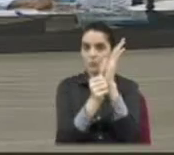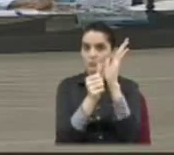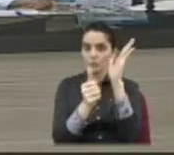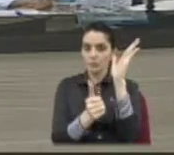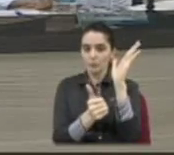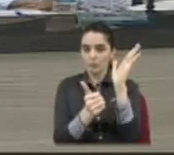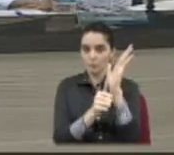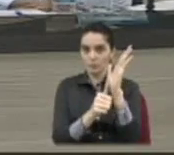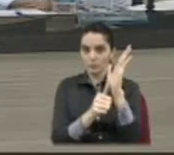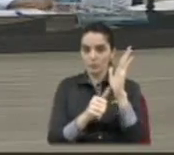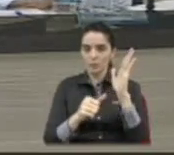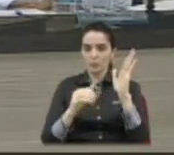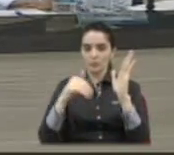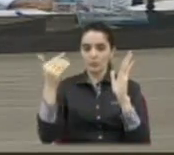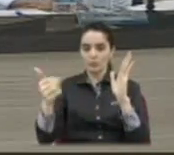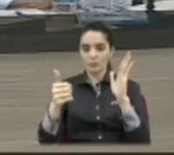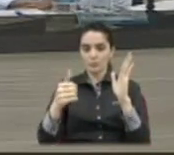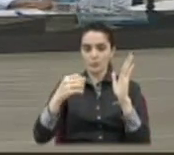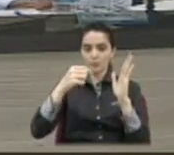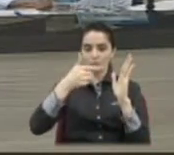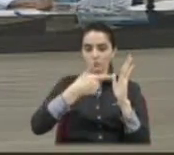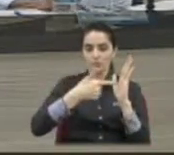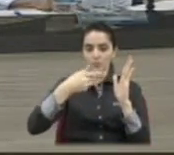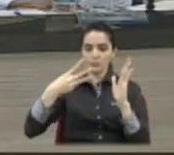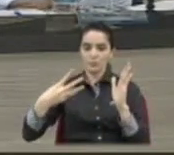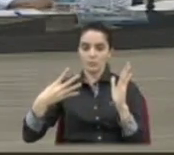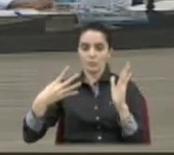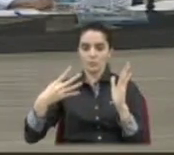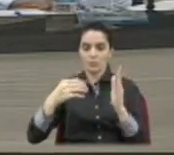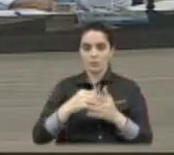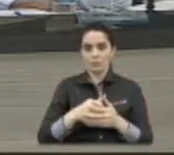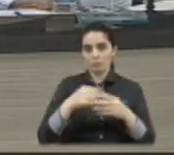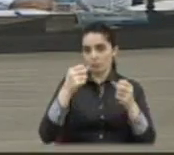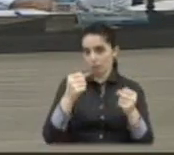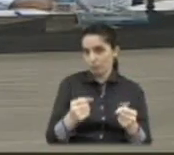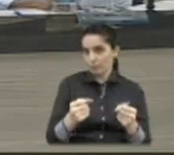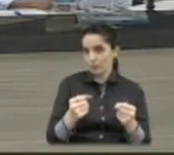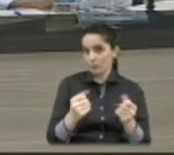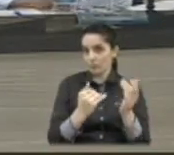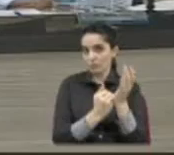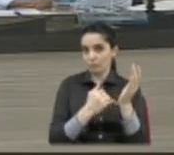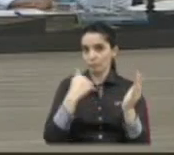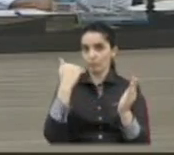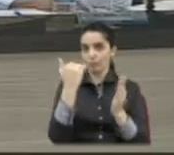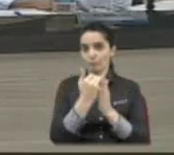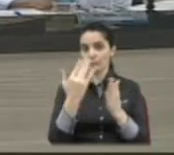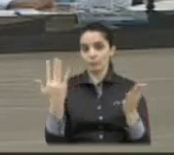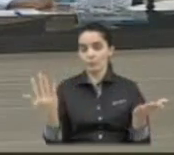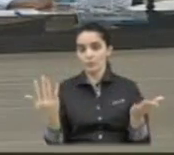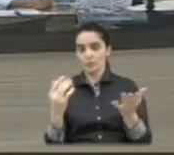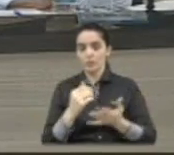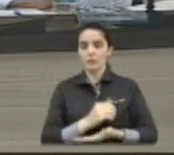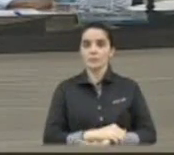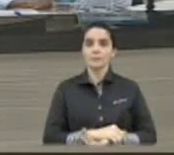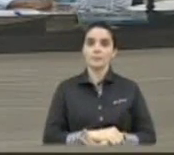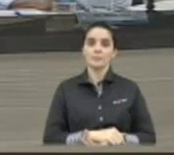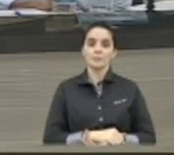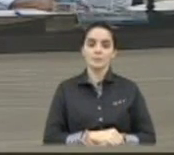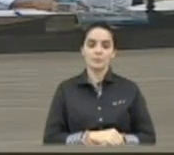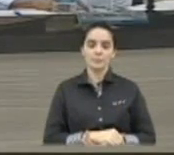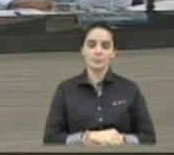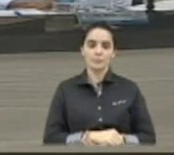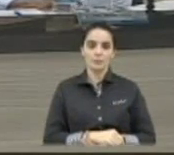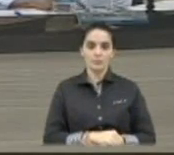11º e em segundo lugar o 24º. Não sei se dá para fazer o requerimento em uma etapa só, se temos que fazer